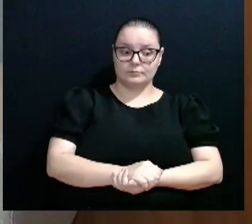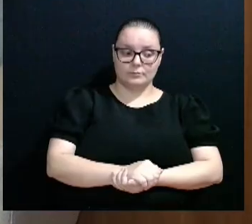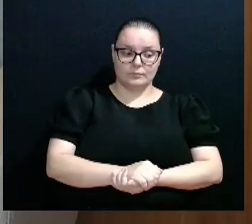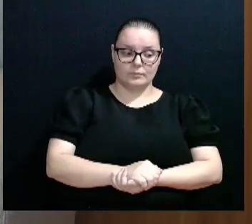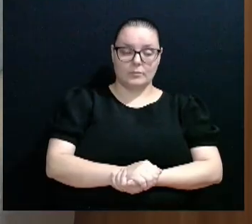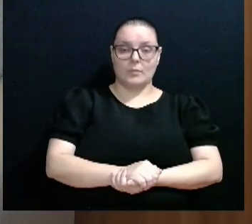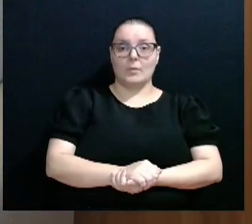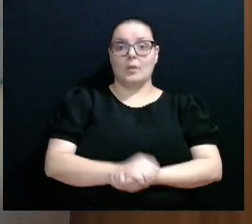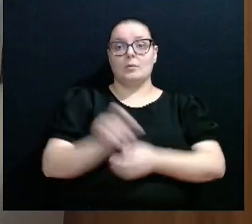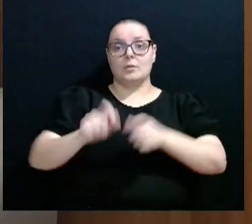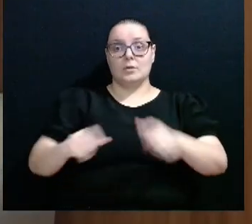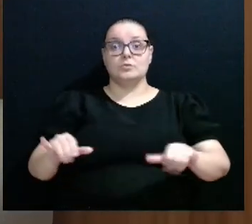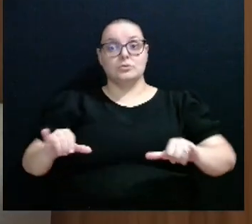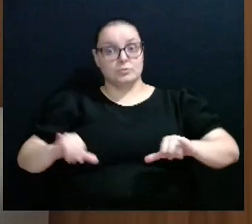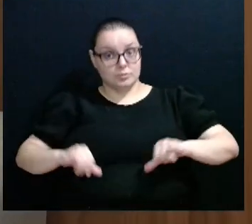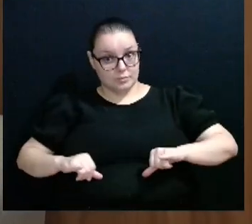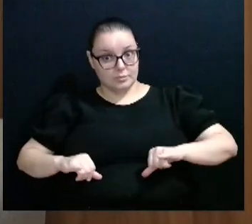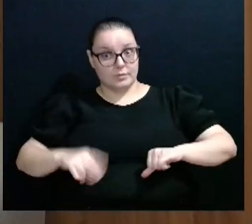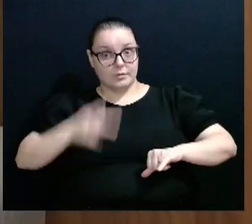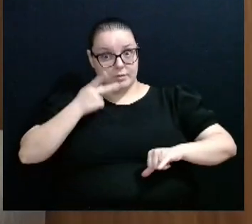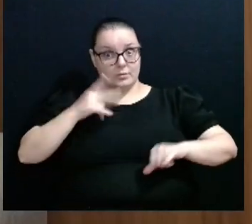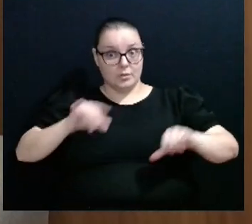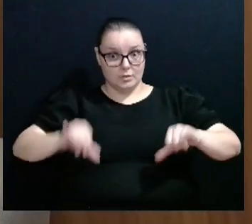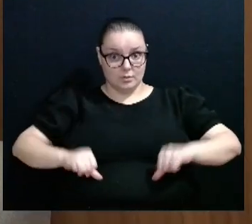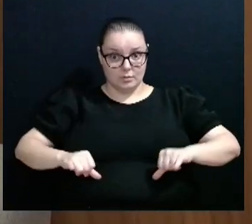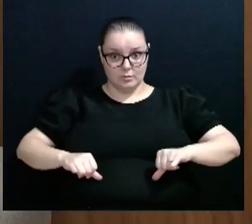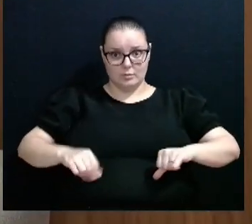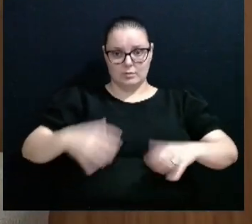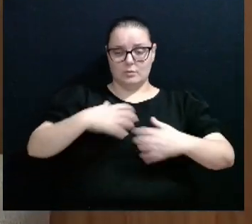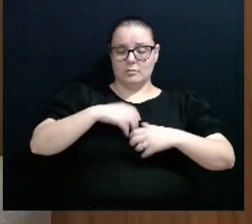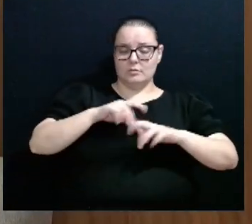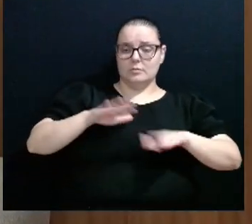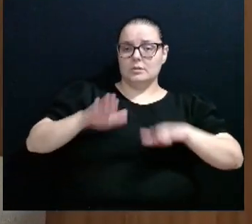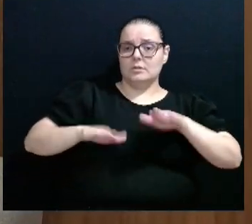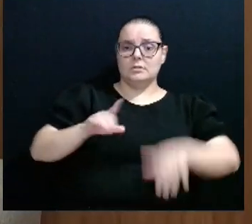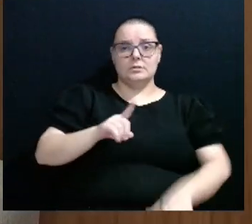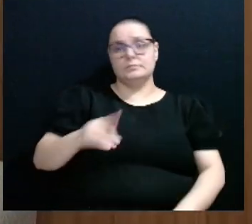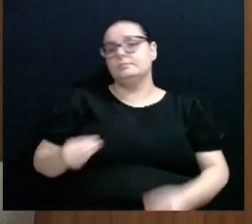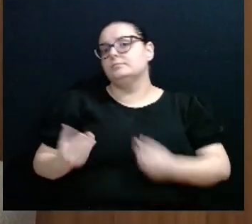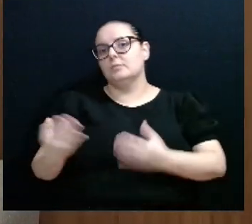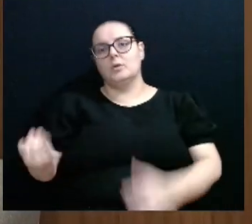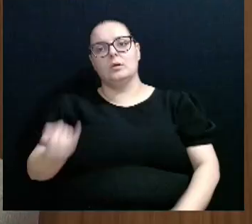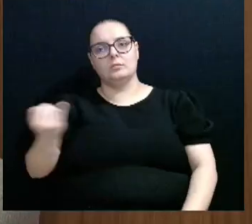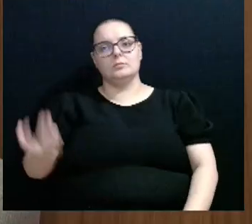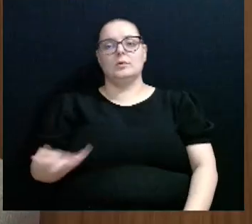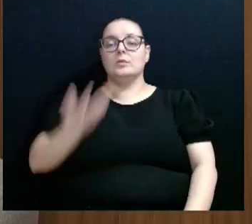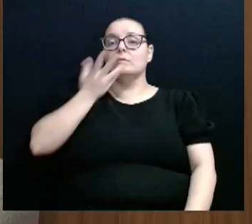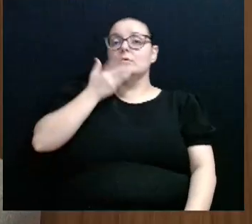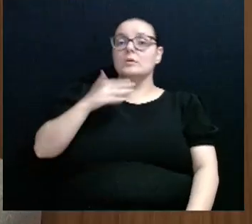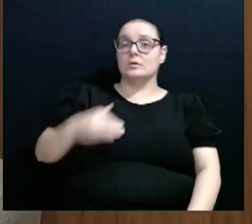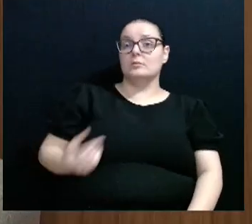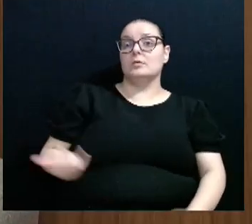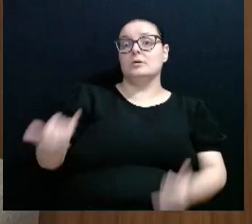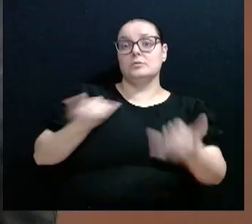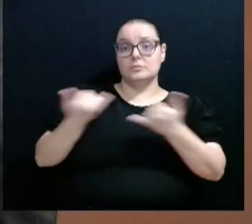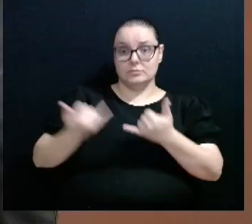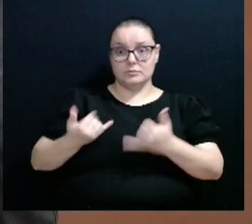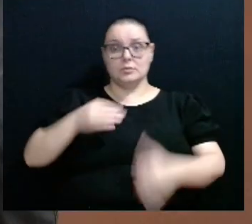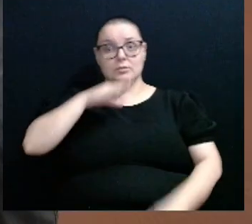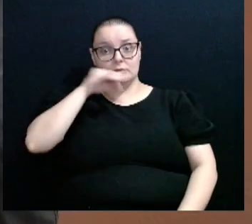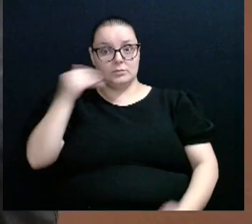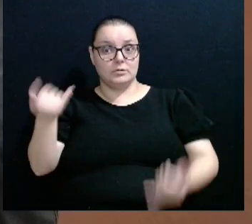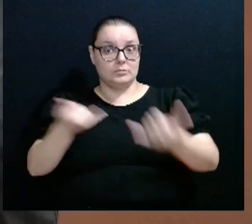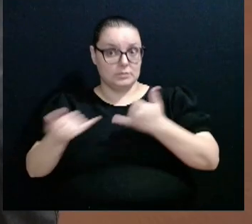A gente fala em sofrimento emocional e muitas vezes a gente não dá importância devido ao que a criança está nos dizendo ou que o adolescente está nos